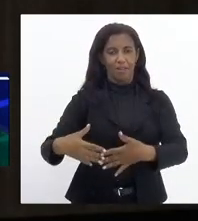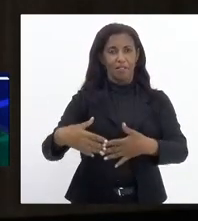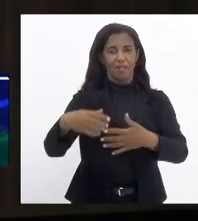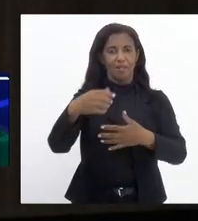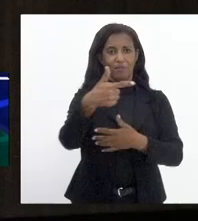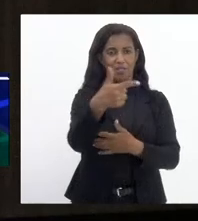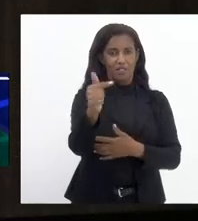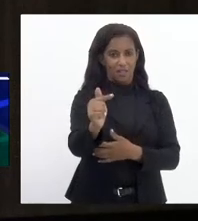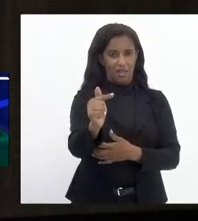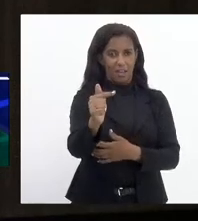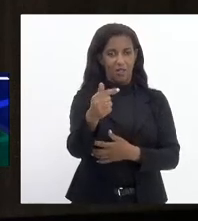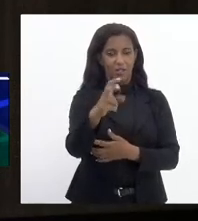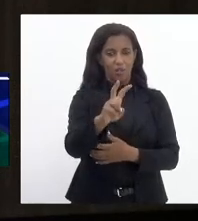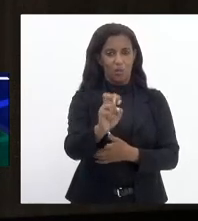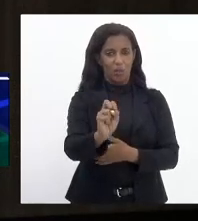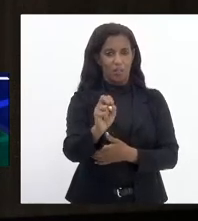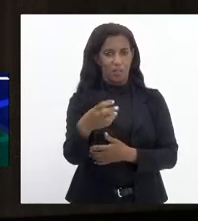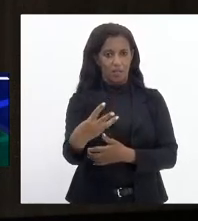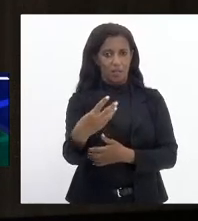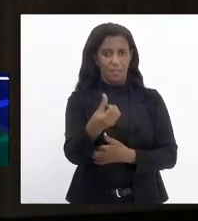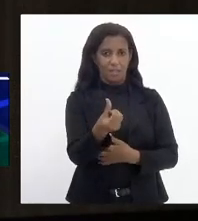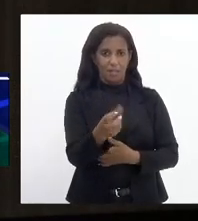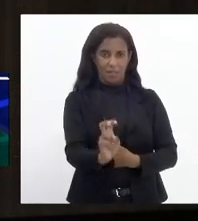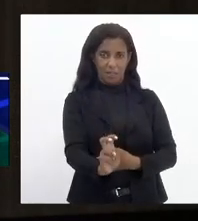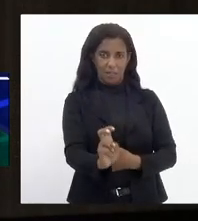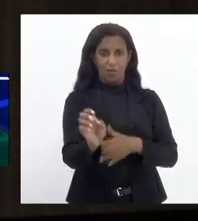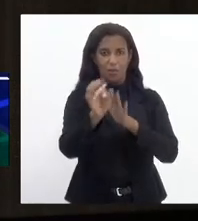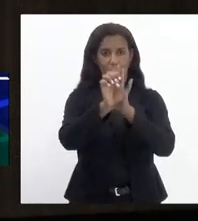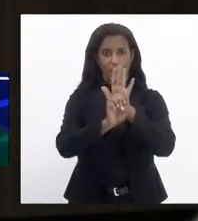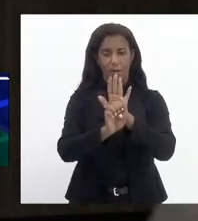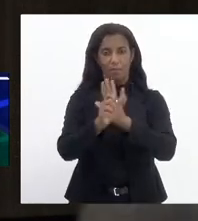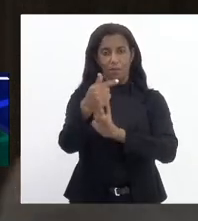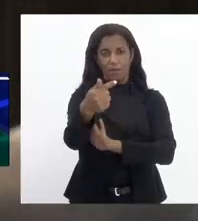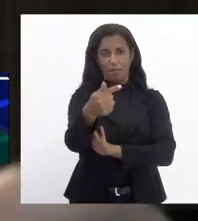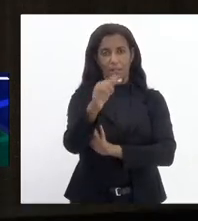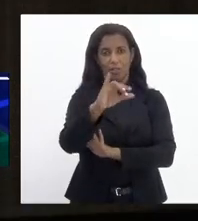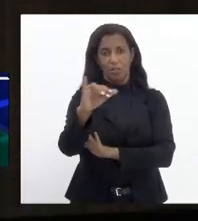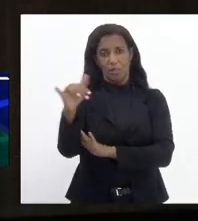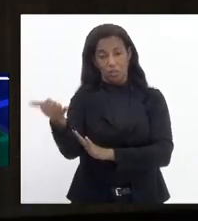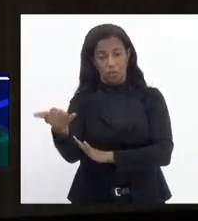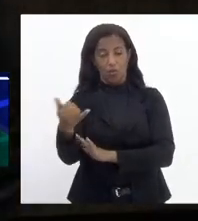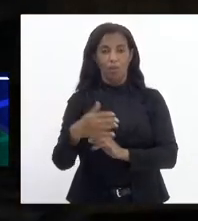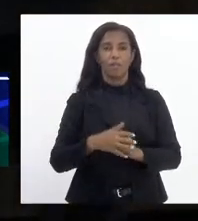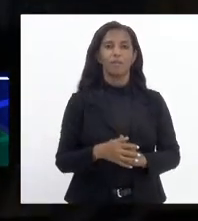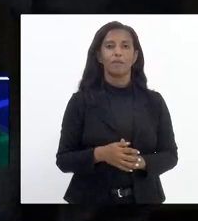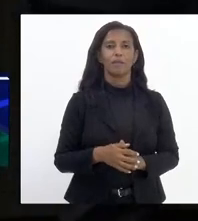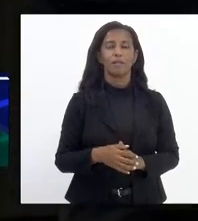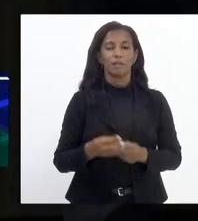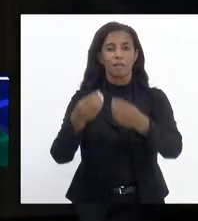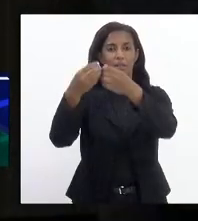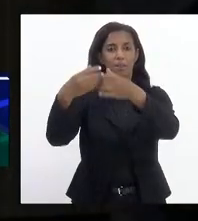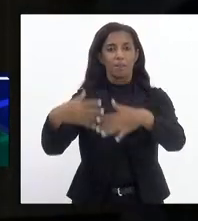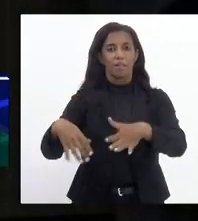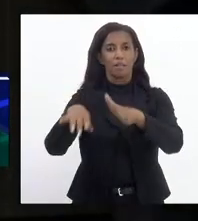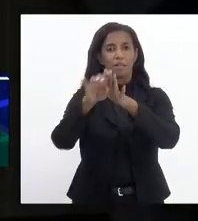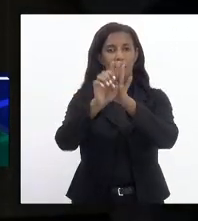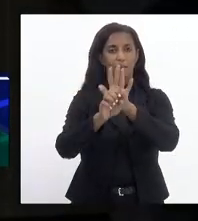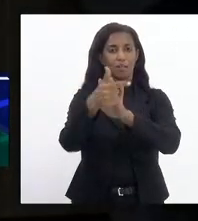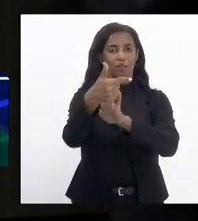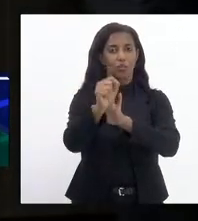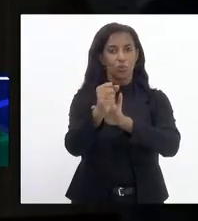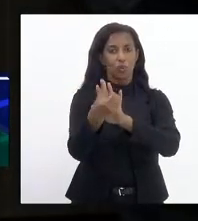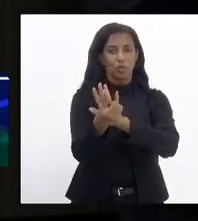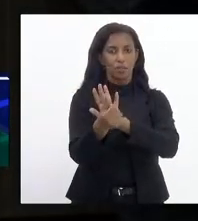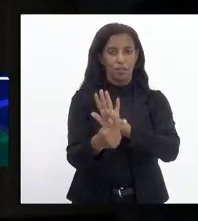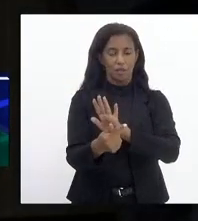emendas 27, 53 e 65, pela emenda 7 da CCJ, pela prejudicabilidade das emendas 28